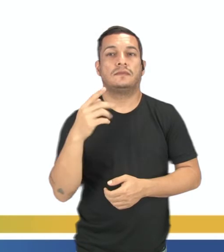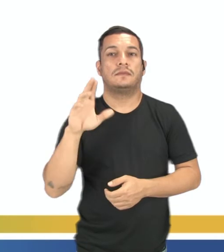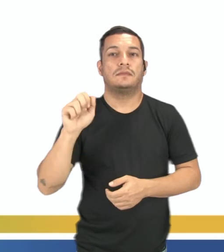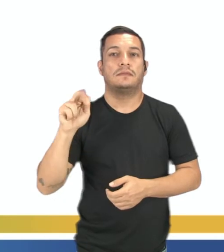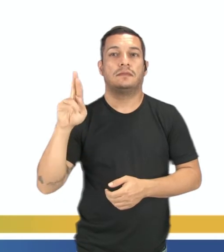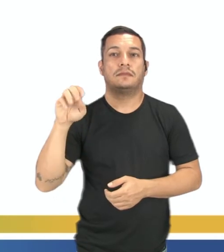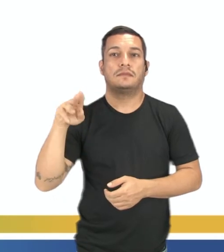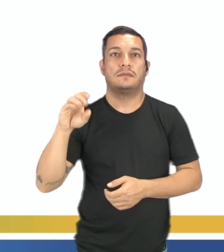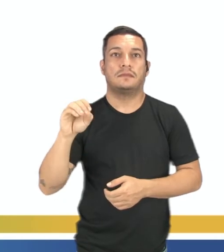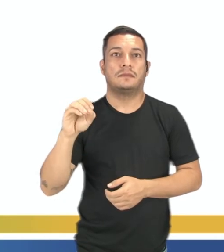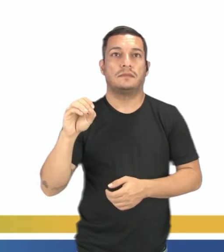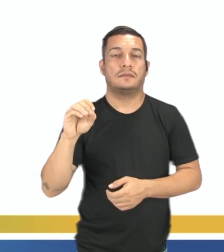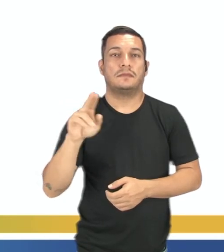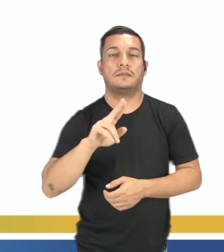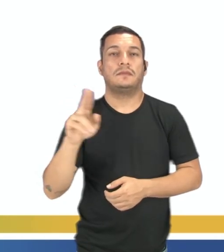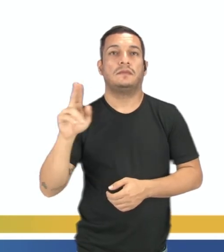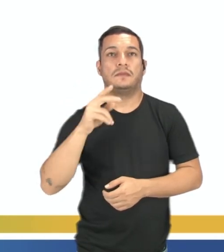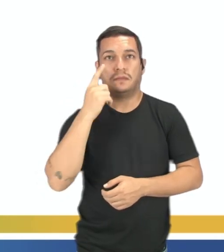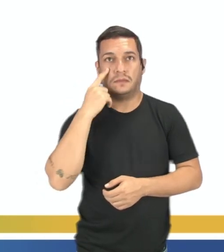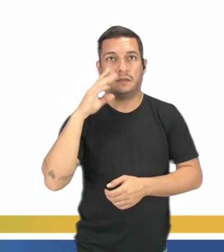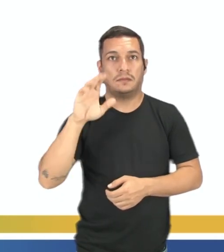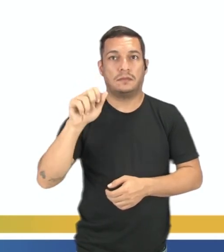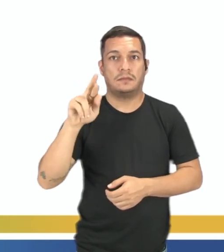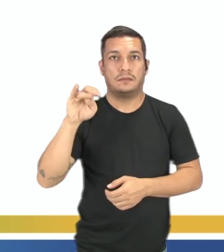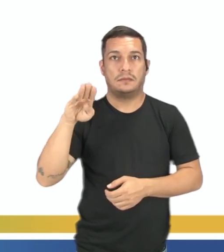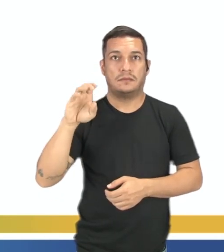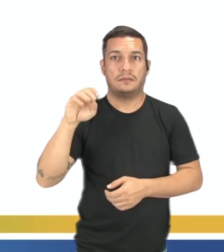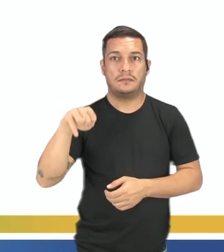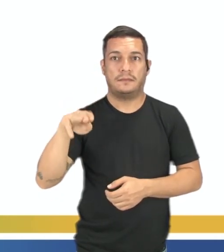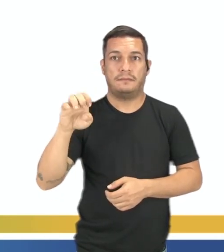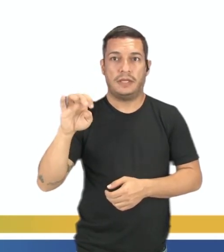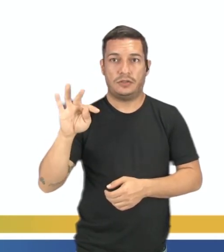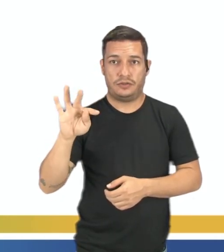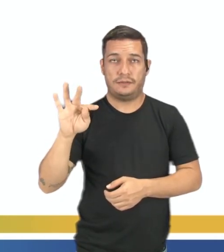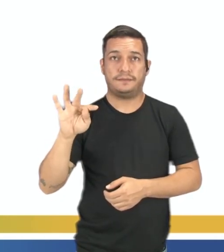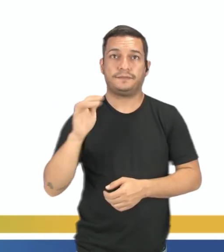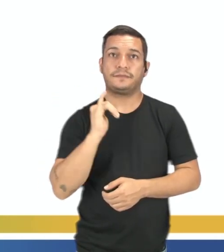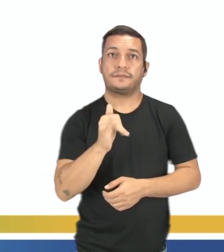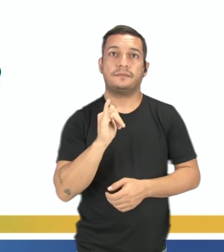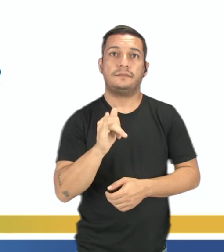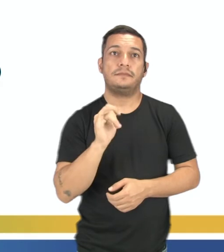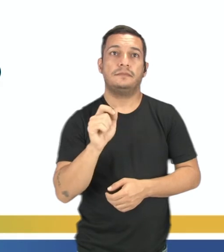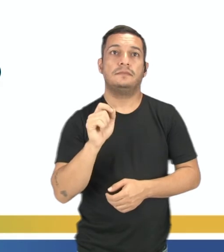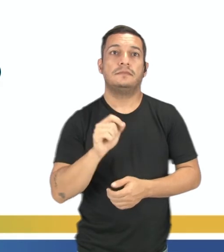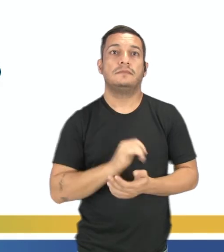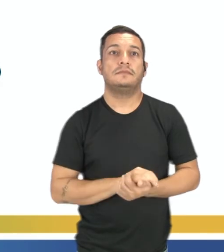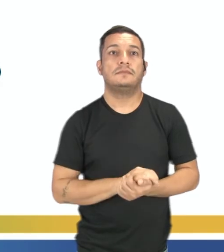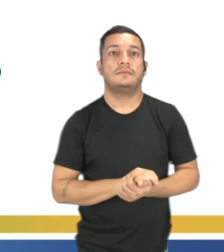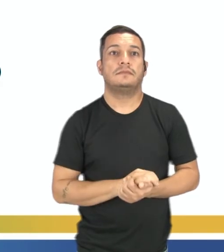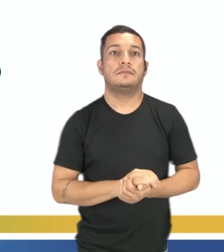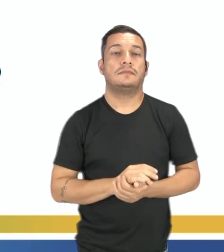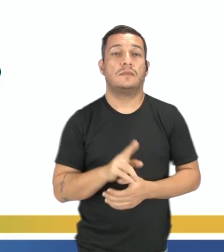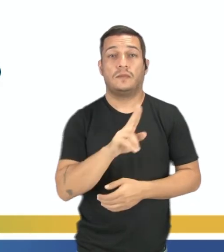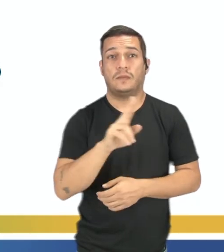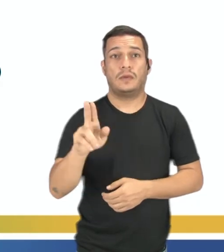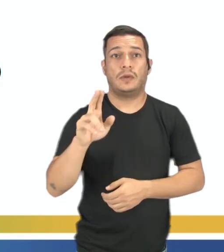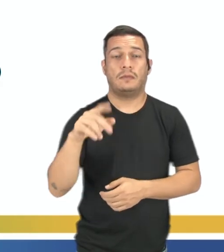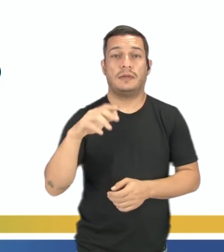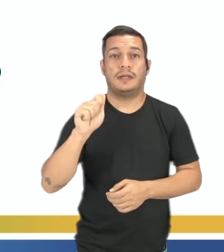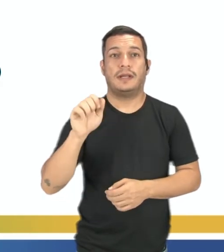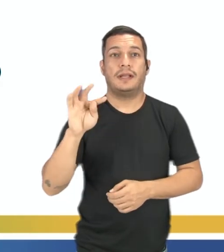carbono qual o nome do hidrocarboneto de um carbono mete eu falei para vocês que é nome do hidrocarboneto